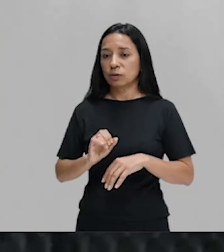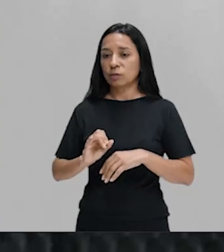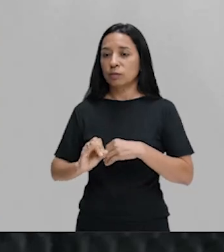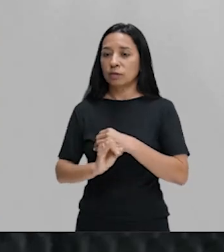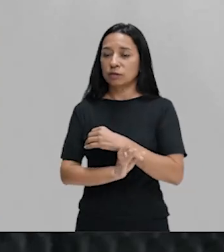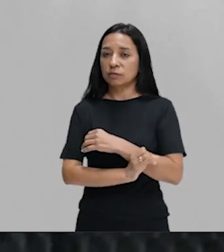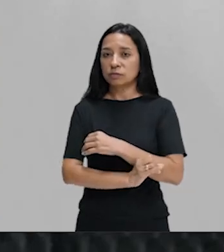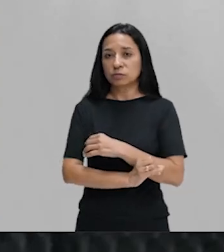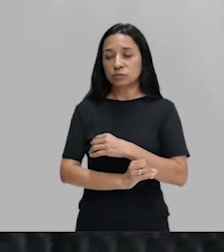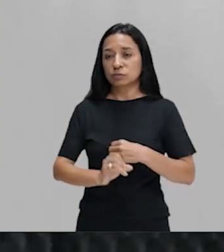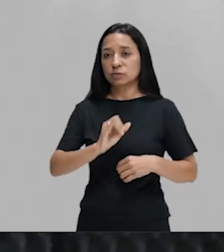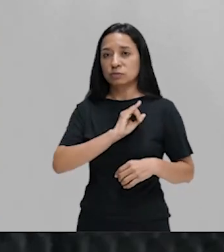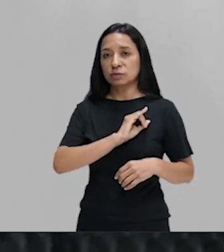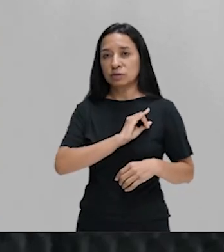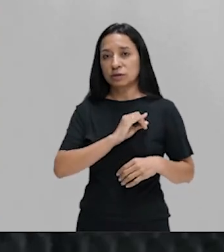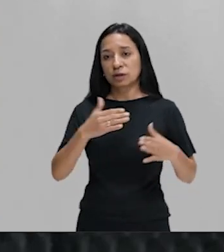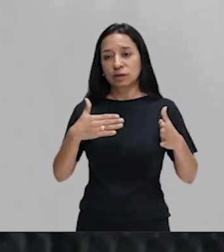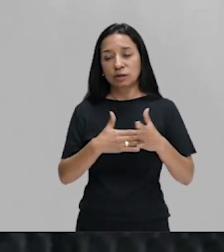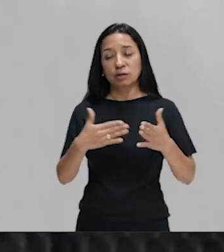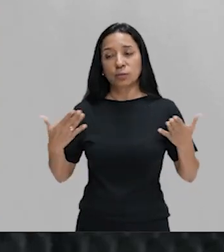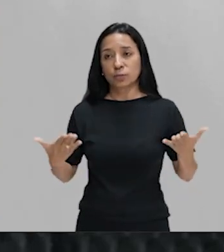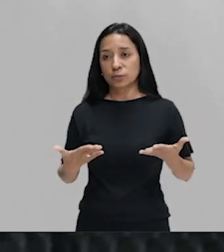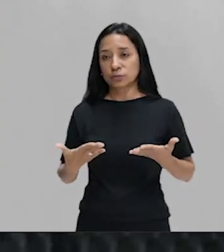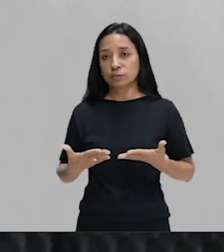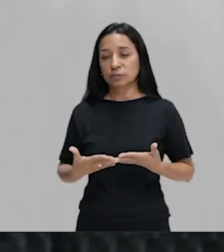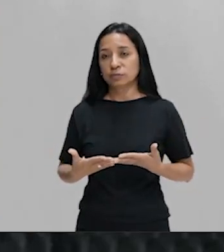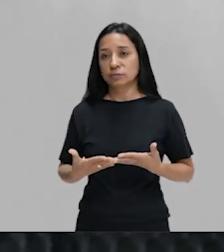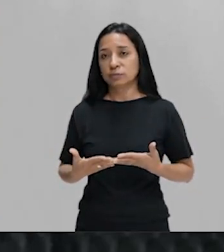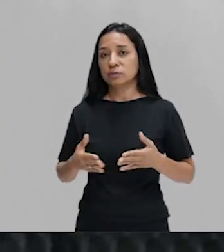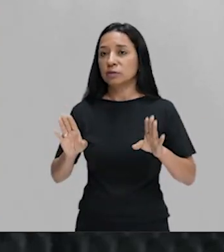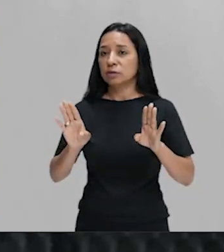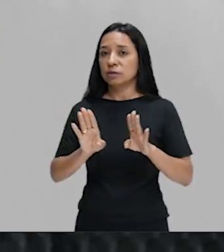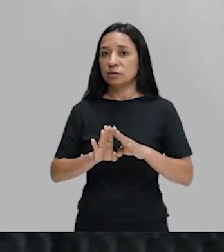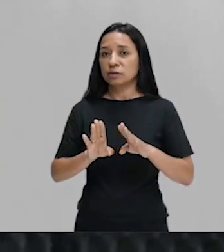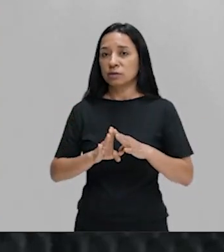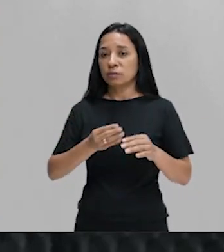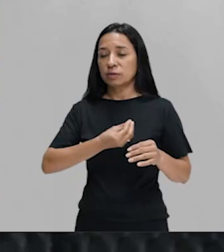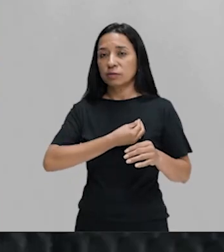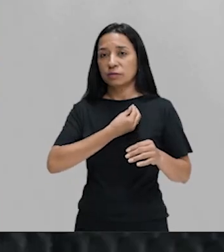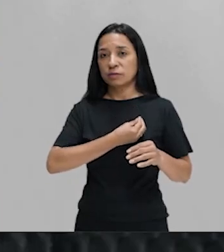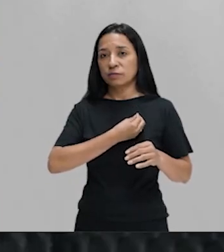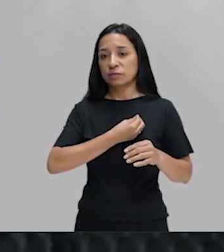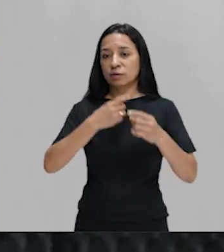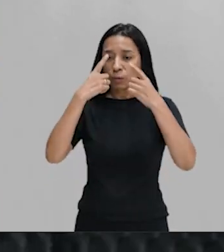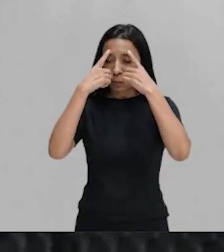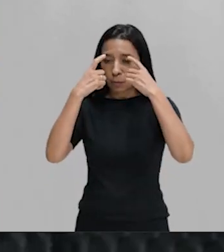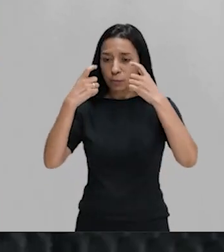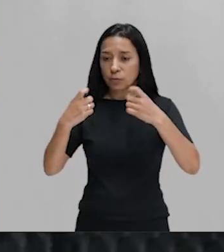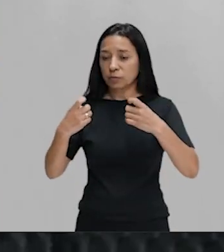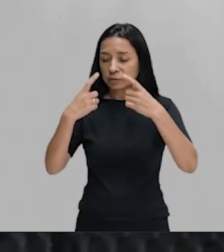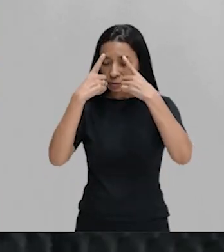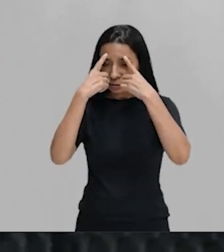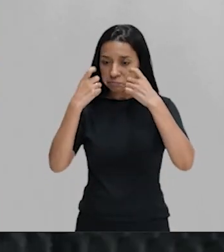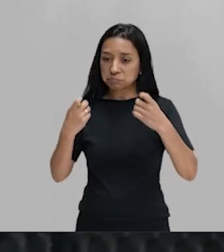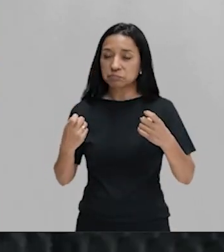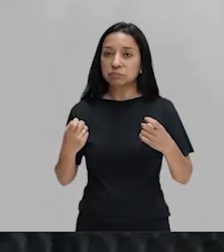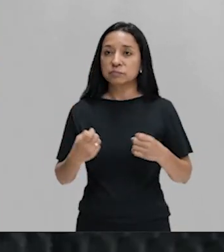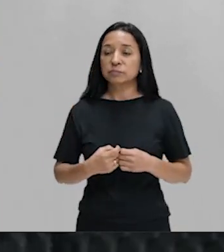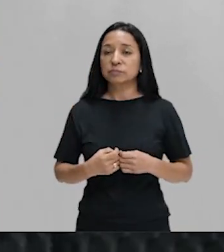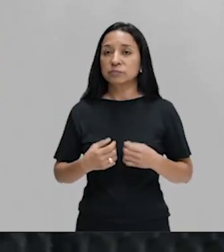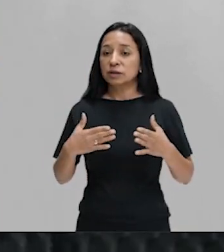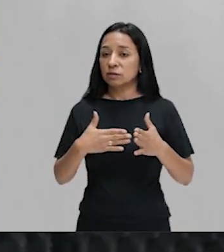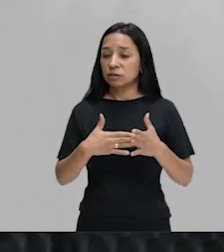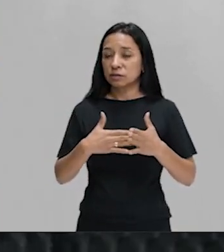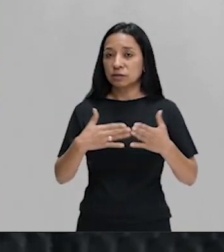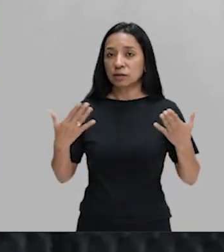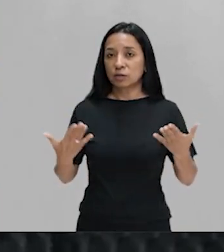Iraque até os dias atuais. Além do Iraque conviver com atentados terroristas, que até hoje